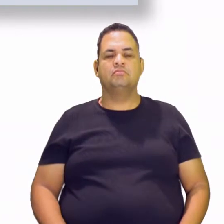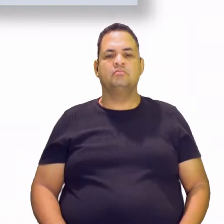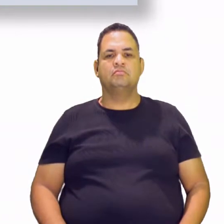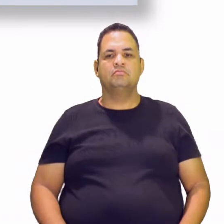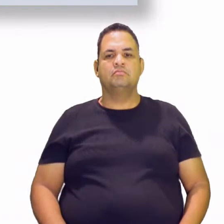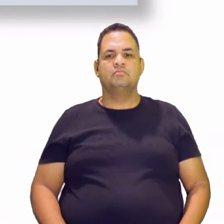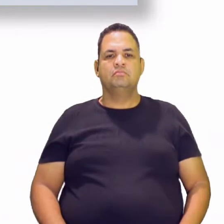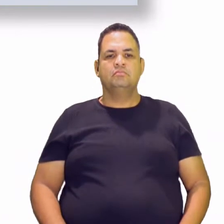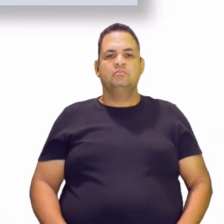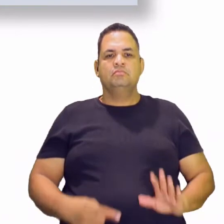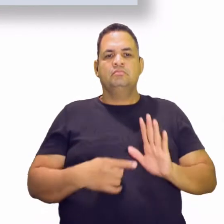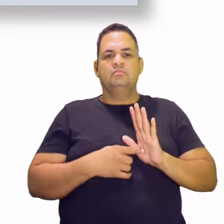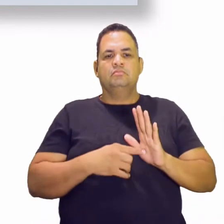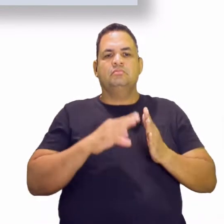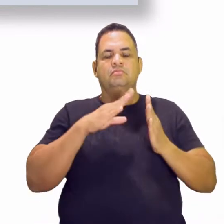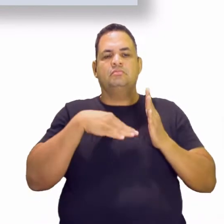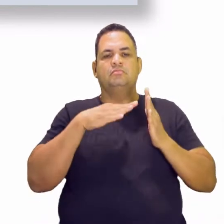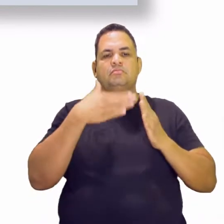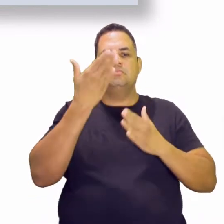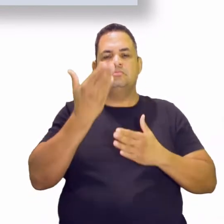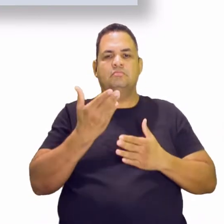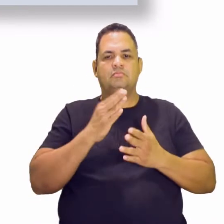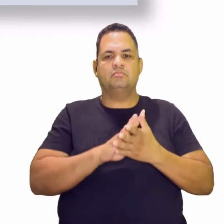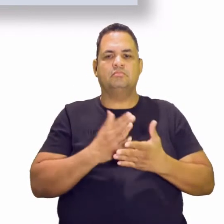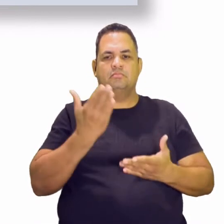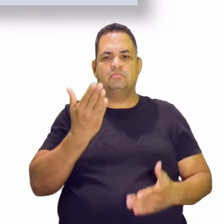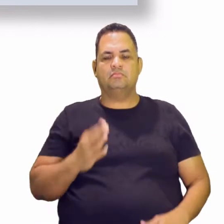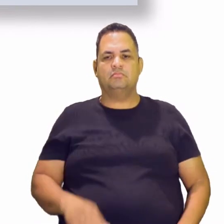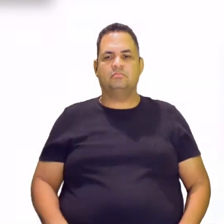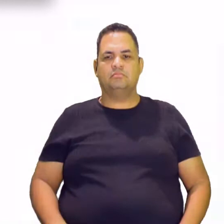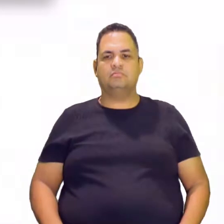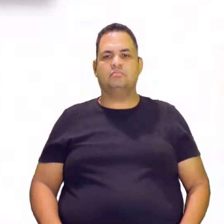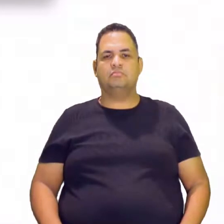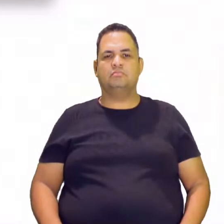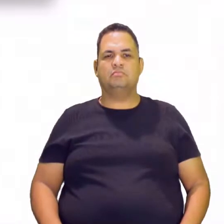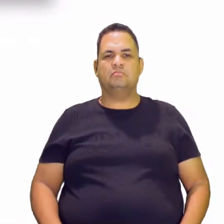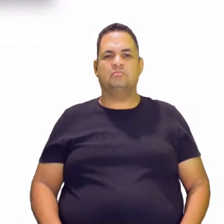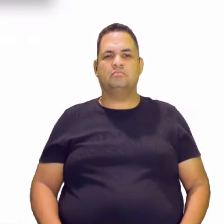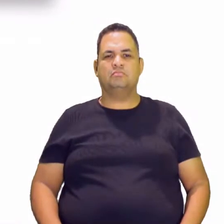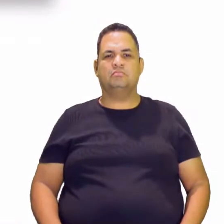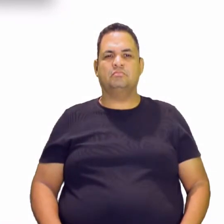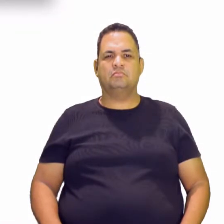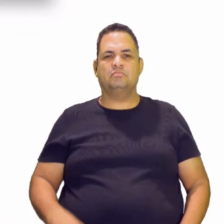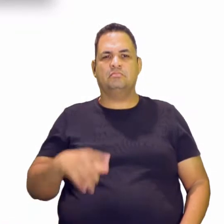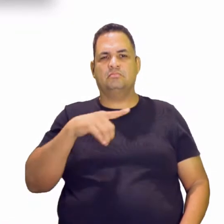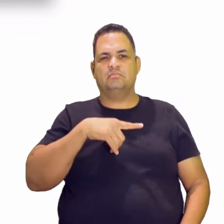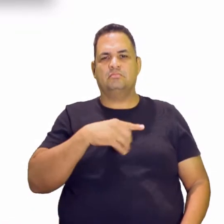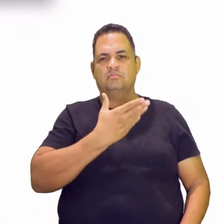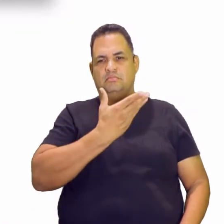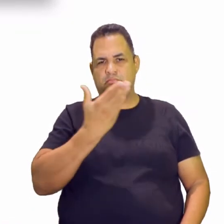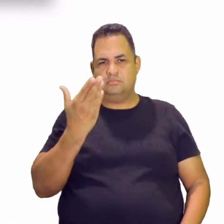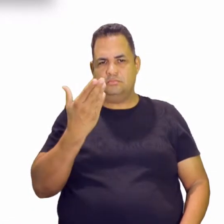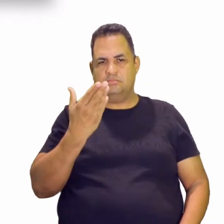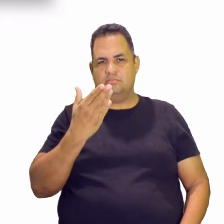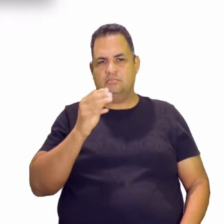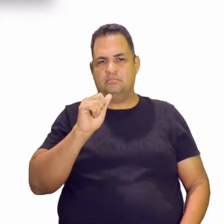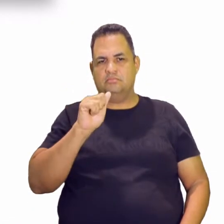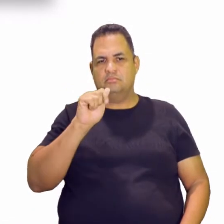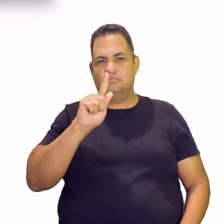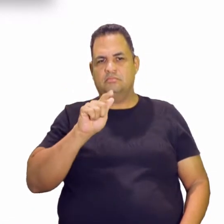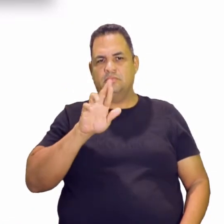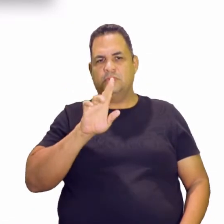Aqui trago uma pintura, né, de uma artista aí popular, e aqui as gravuras também muito feitas